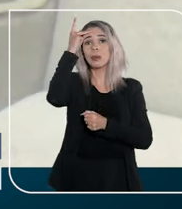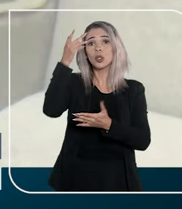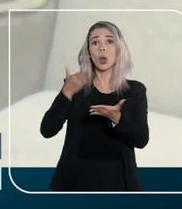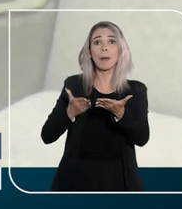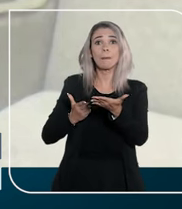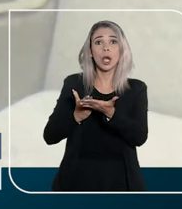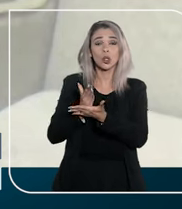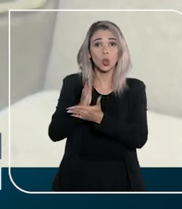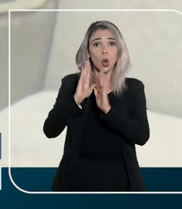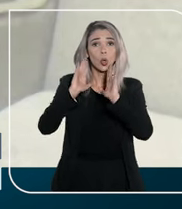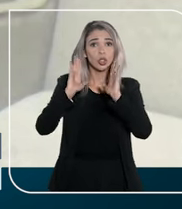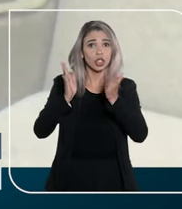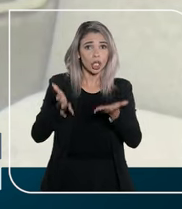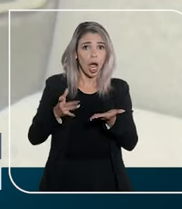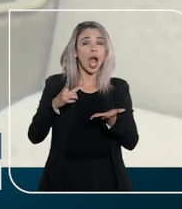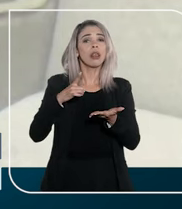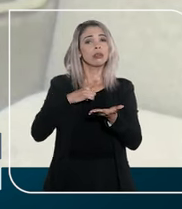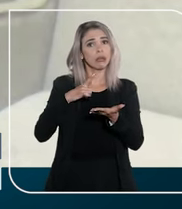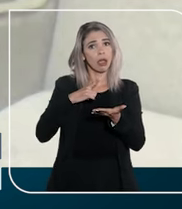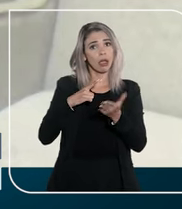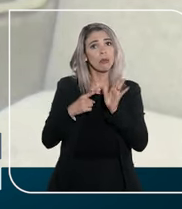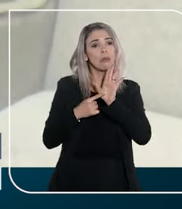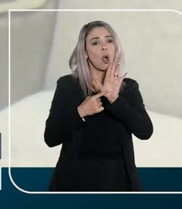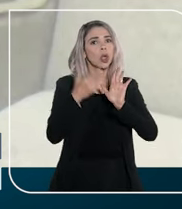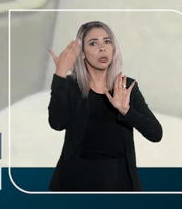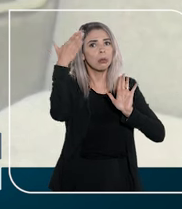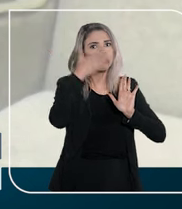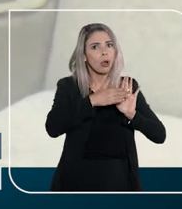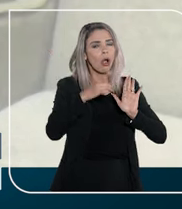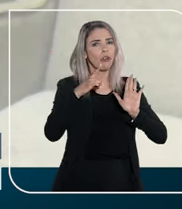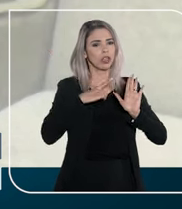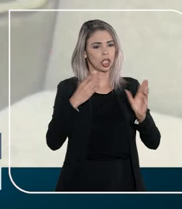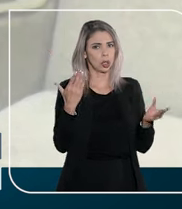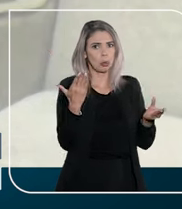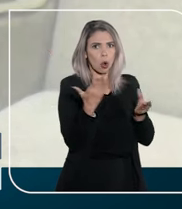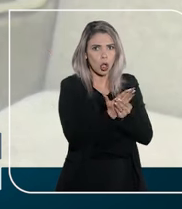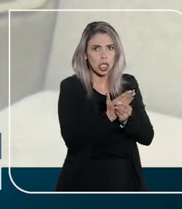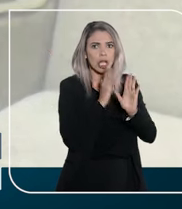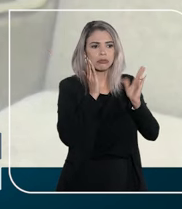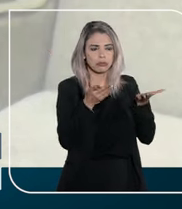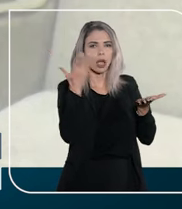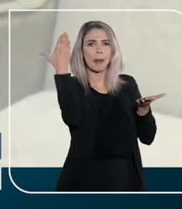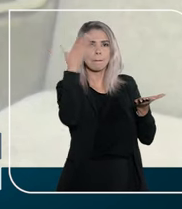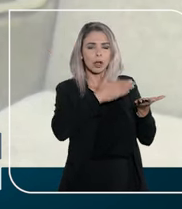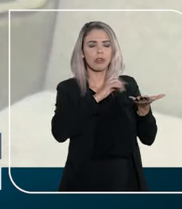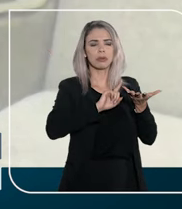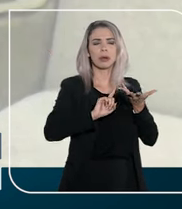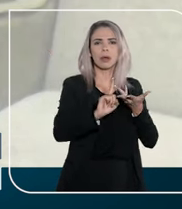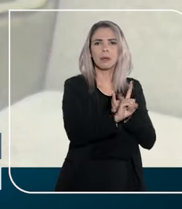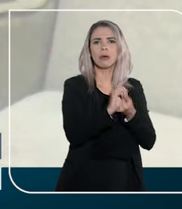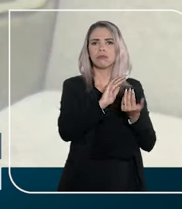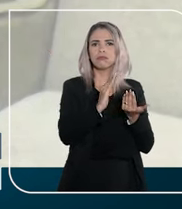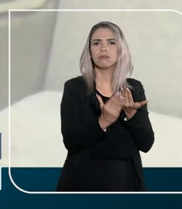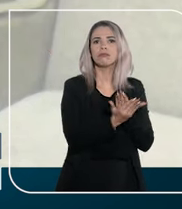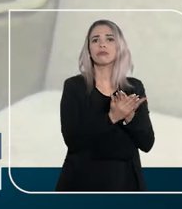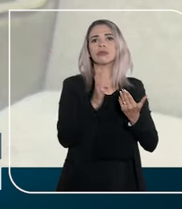momento, demonstrou que foi injustiçado, tanto é que ele tem, digamos, um provimento liminar a seu favor,